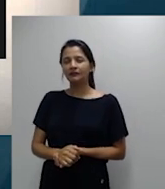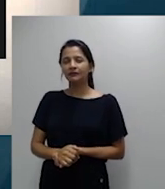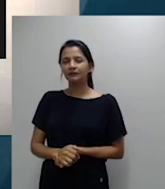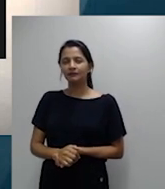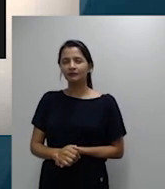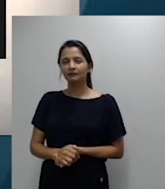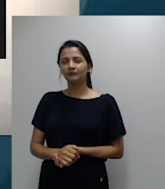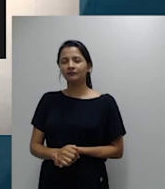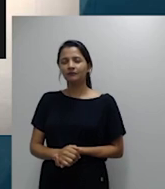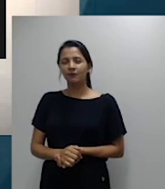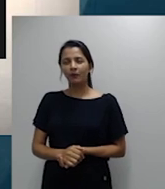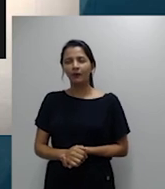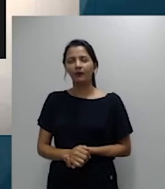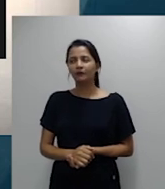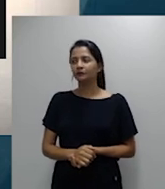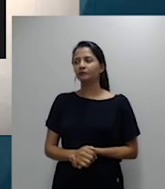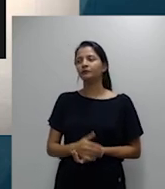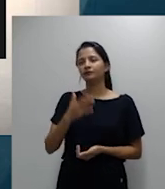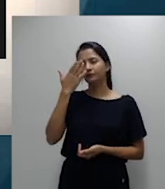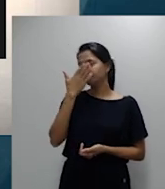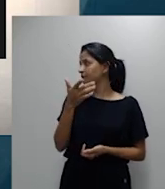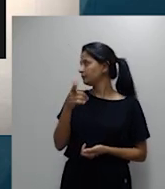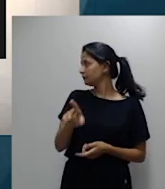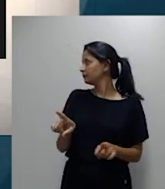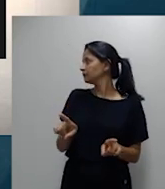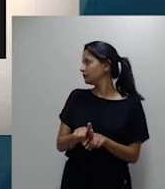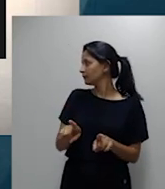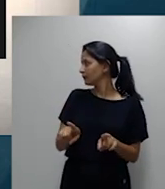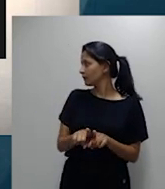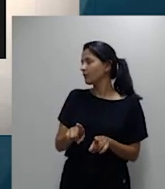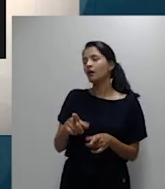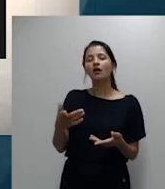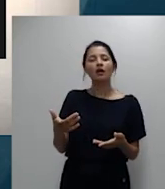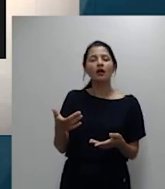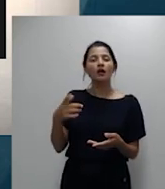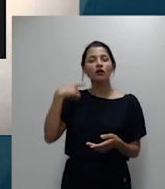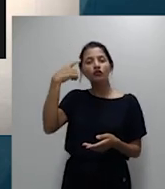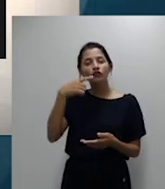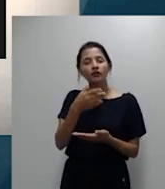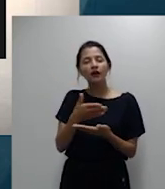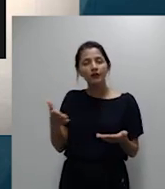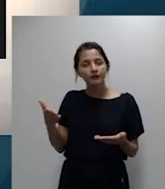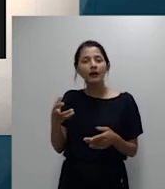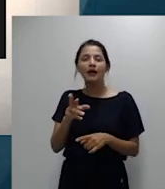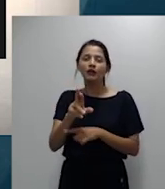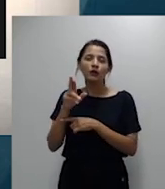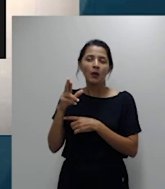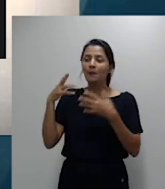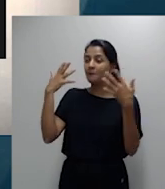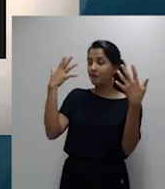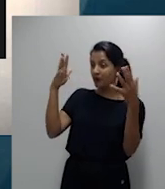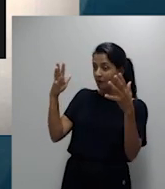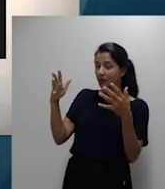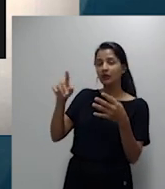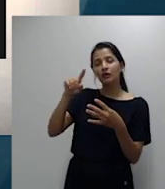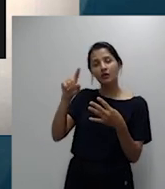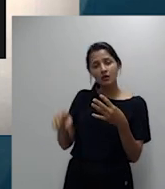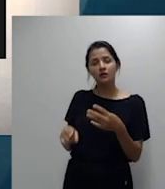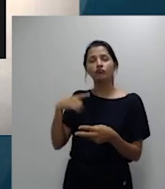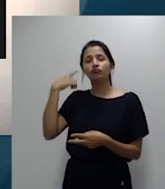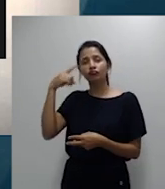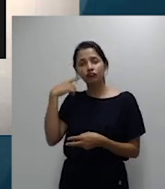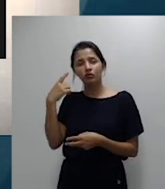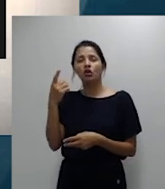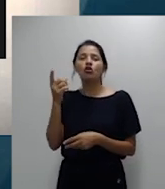e agradecemos mais adestramento alto André Mendes e ela teoria parabenizações Rurais do Estado